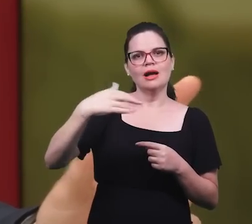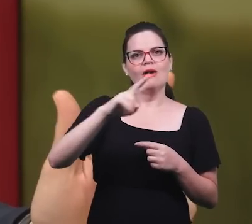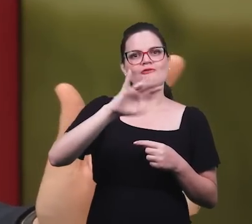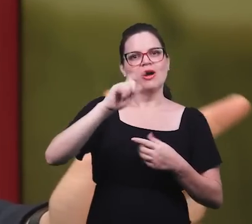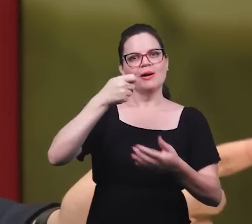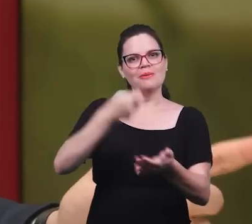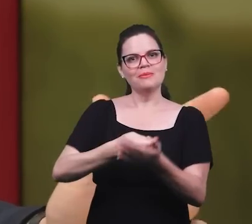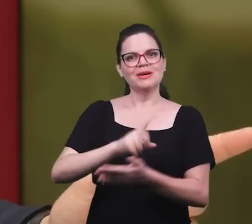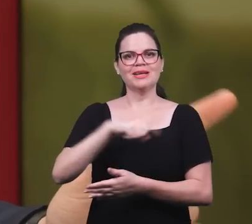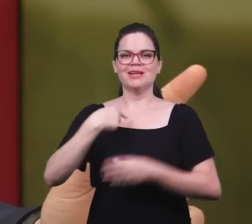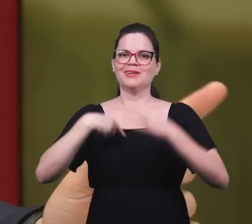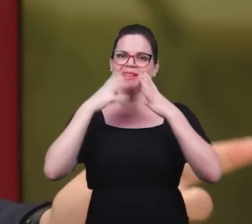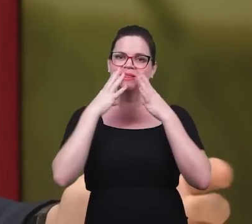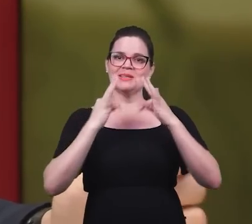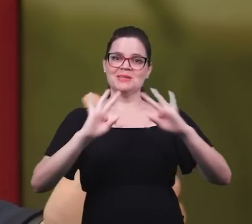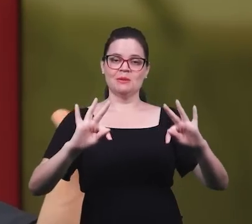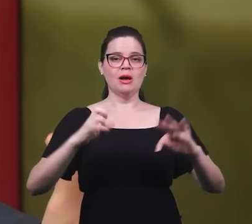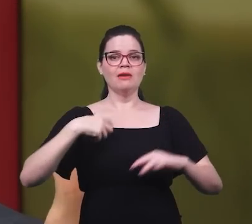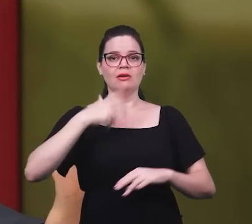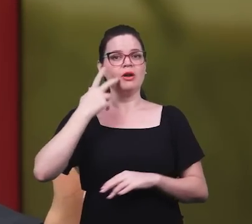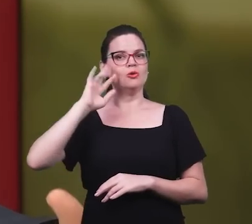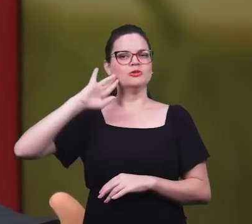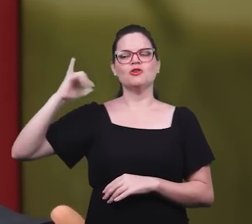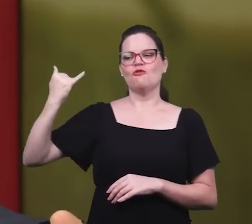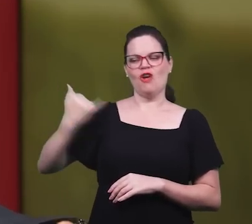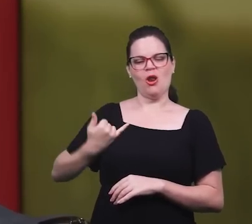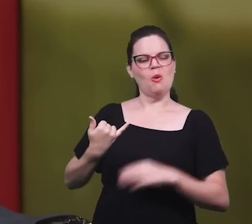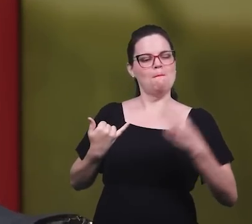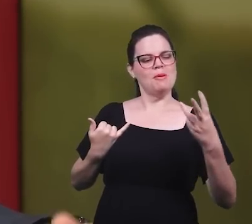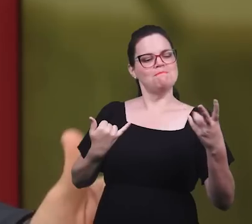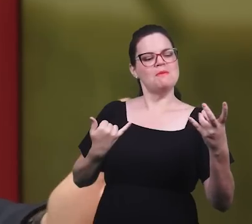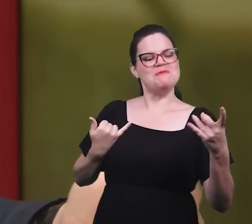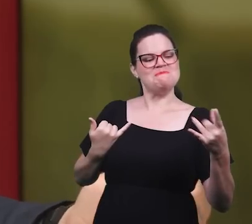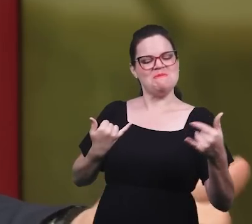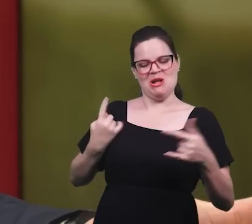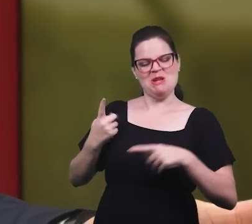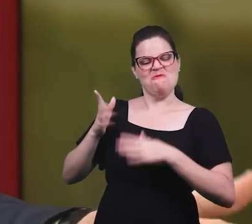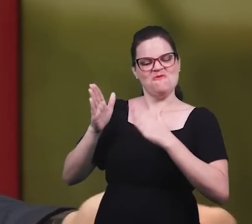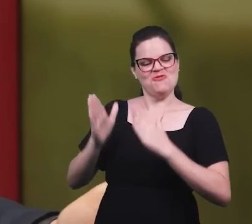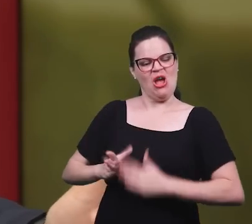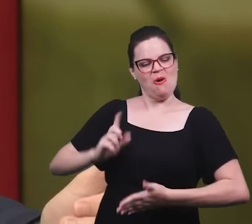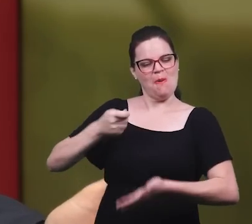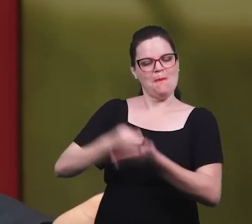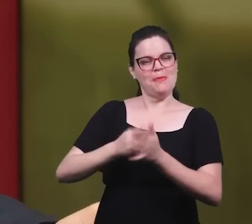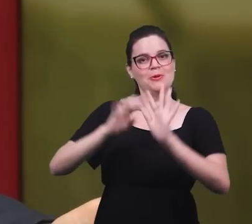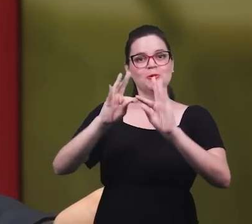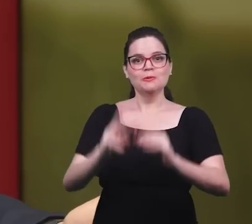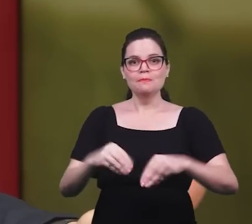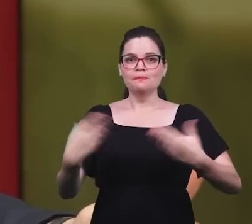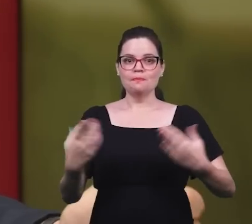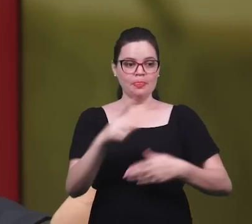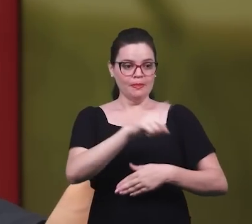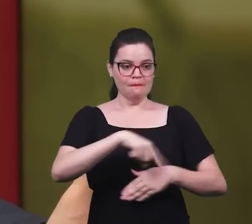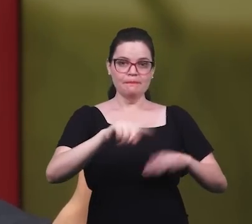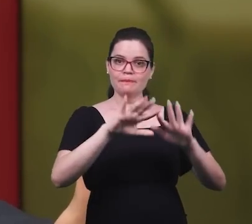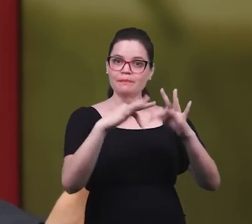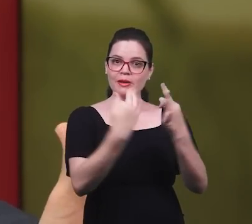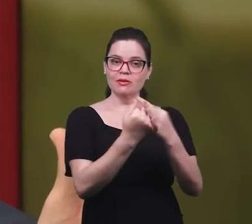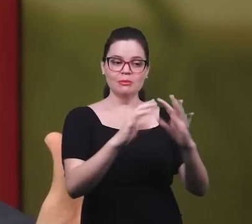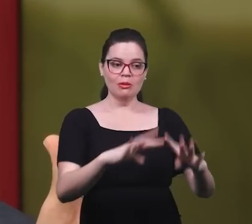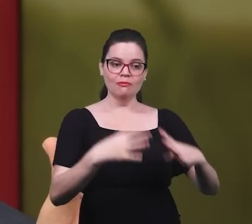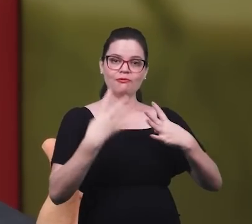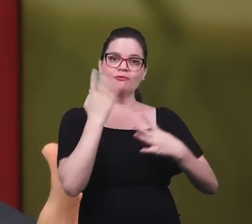Deus lá atrás, ele falou comigo isso, e Deus foi fiel, ele cumpriu a sua promessa. O dom espiritual sobre o meu filho, sobre a minha casa se